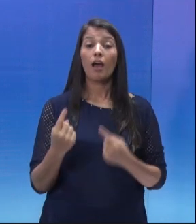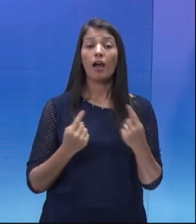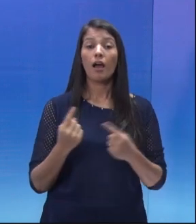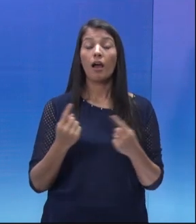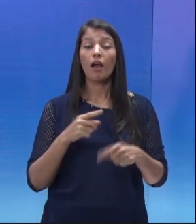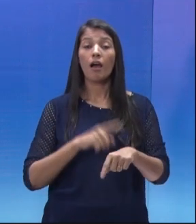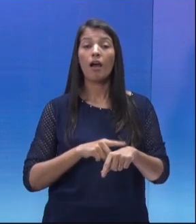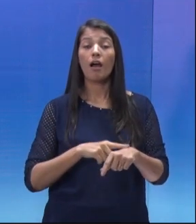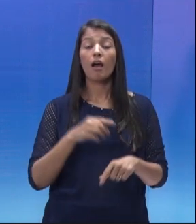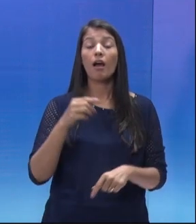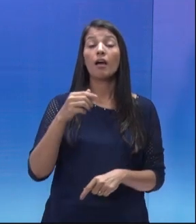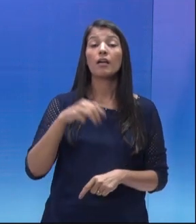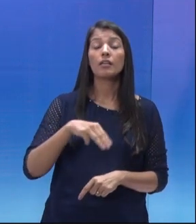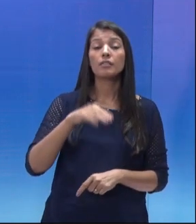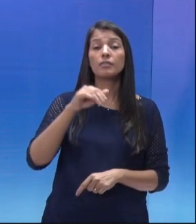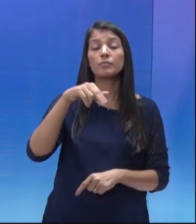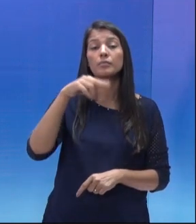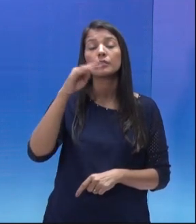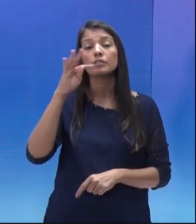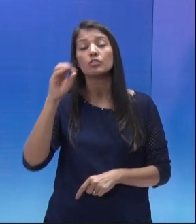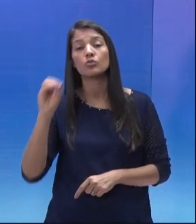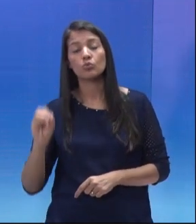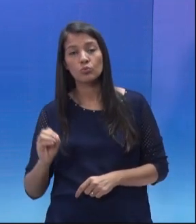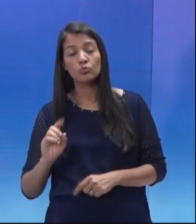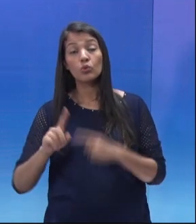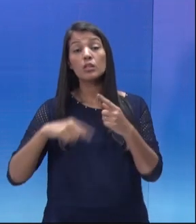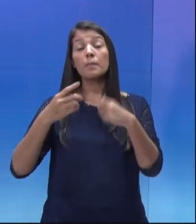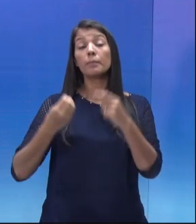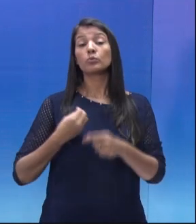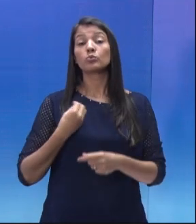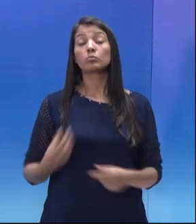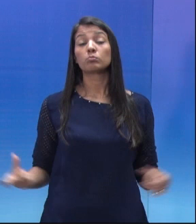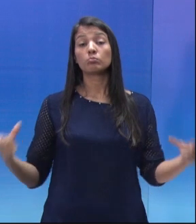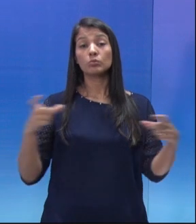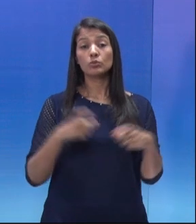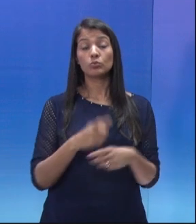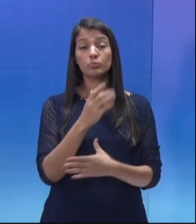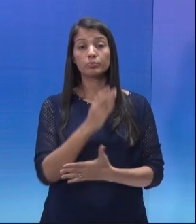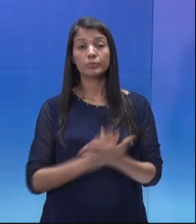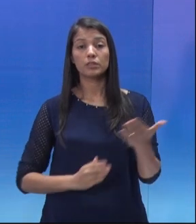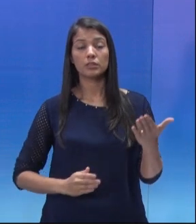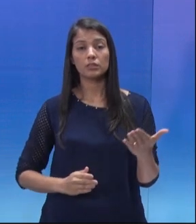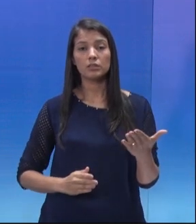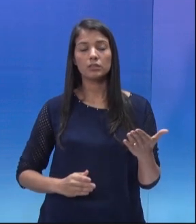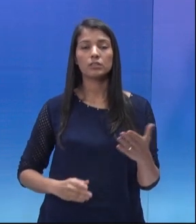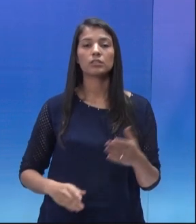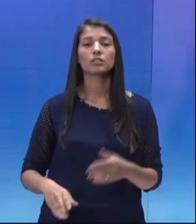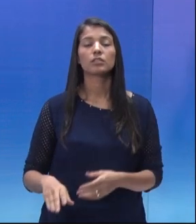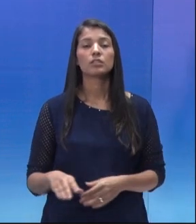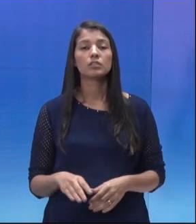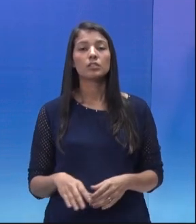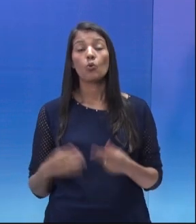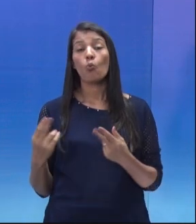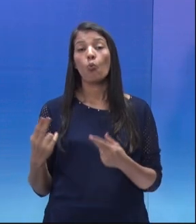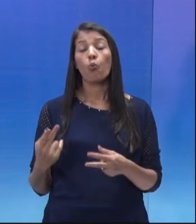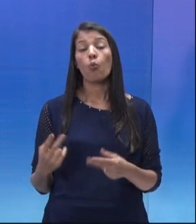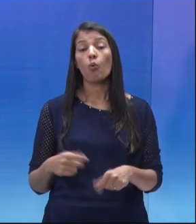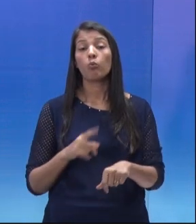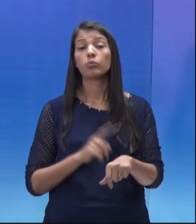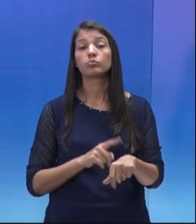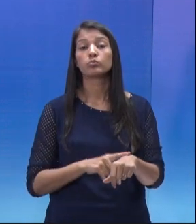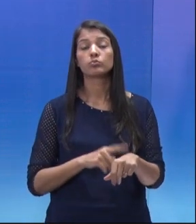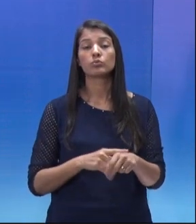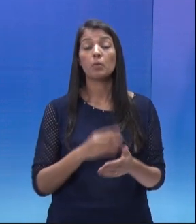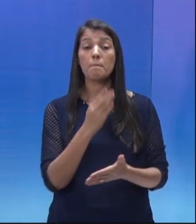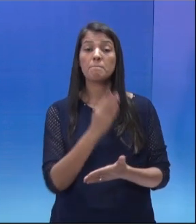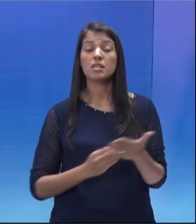cada grama de massa corpórea e que logo após a morte, essa emissão se reduz pela metade. Nesse caso, é o que